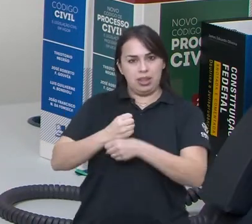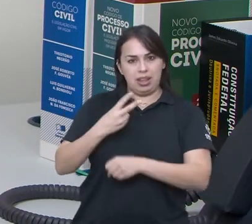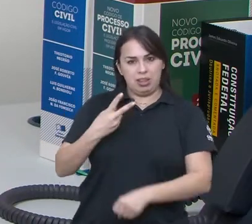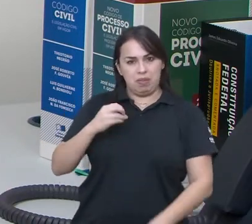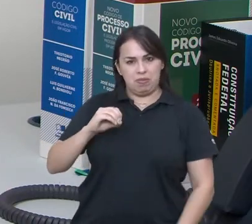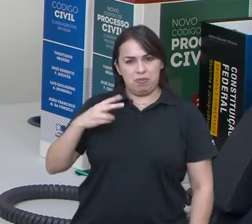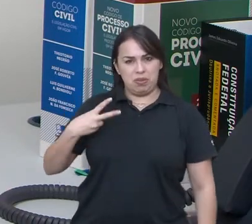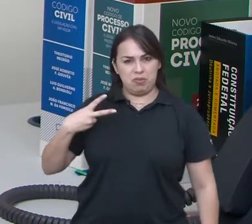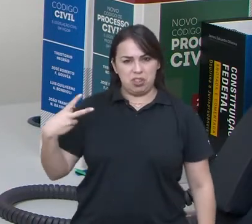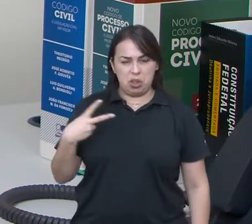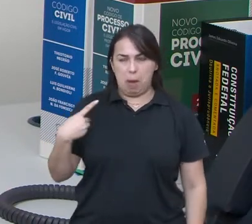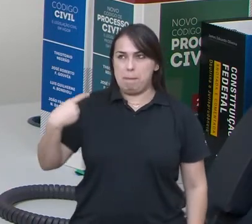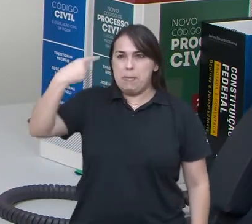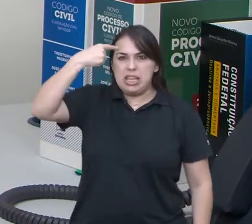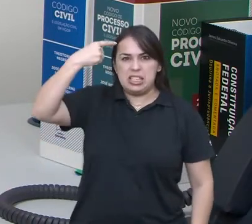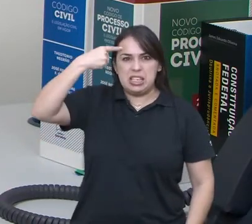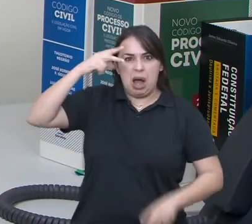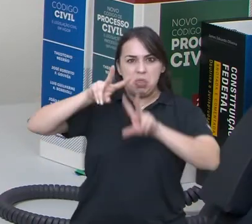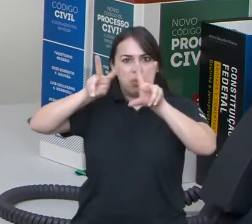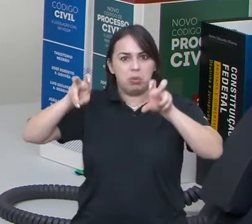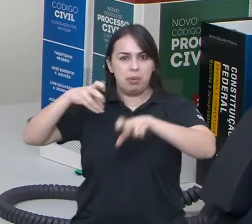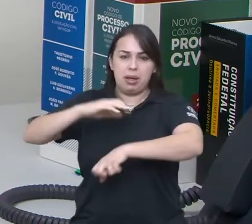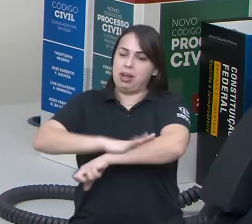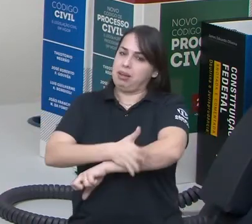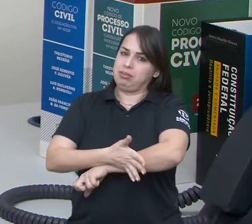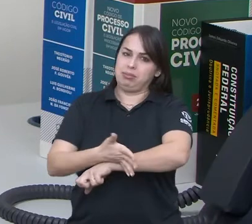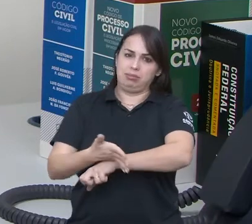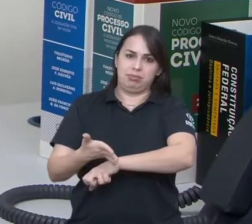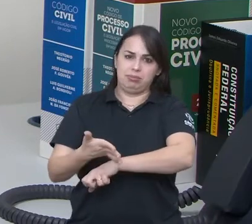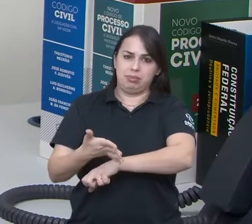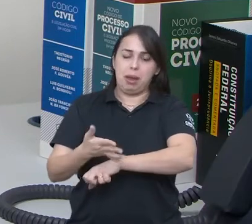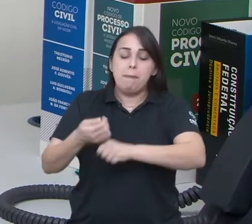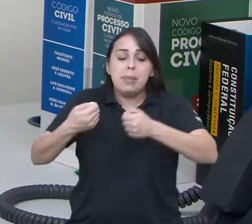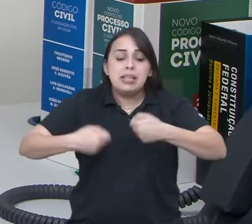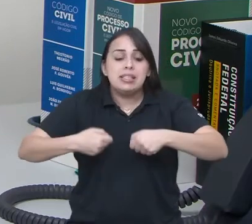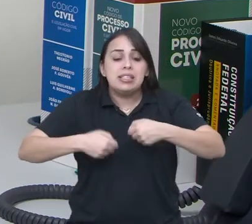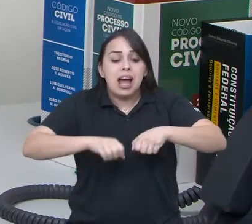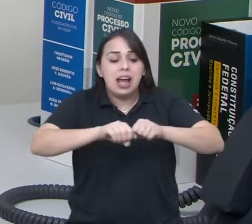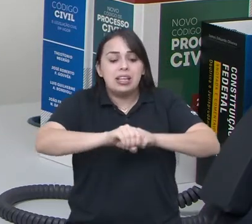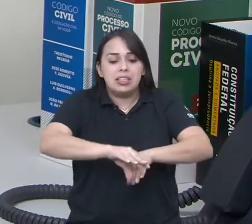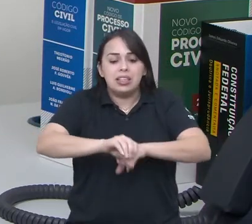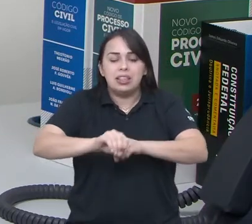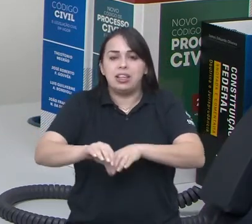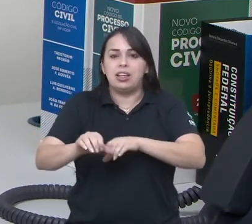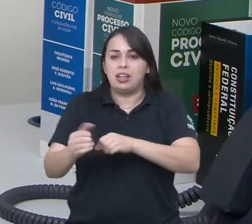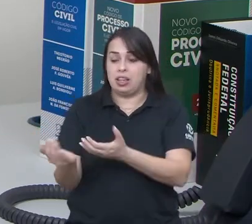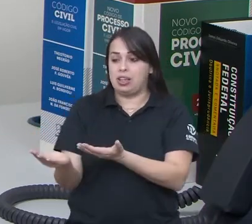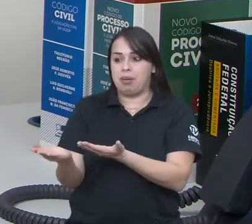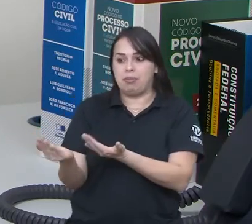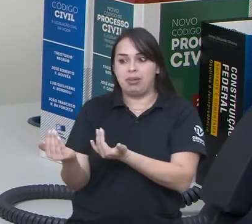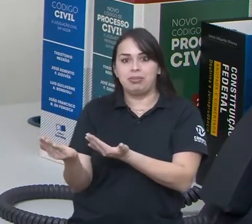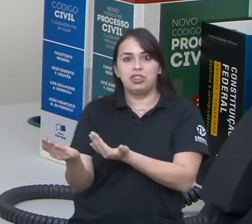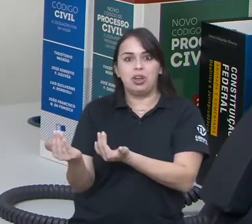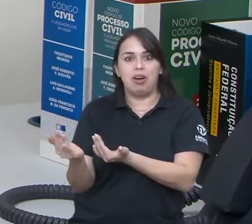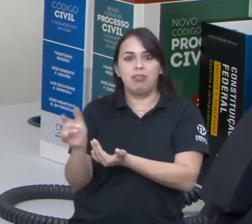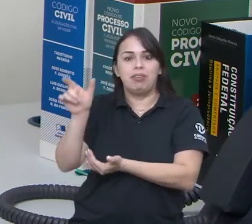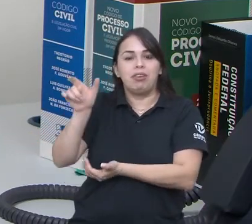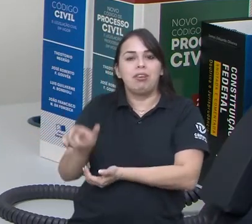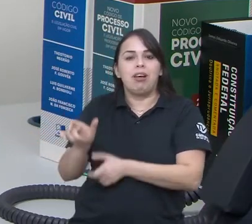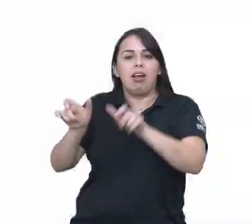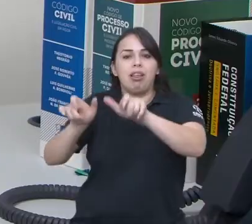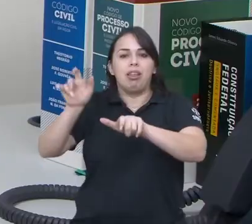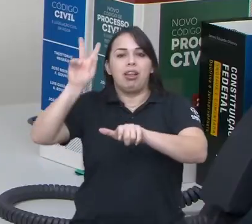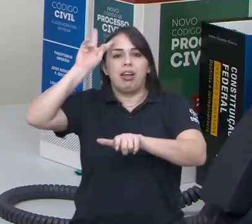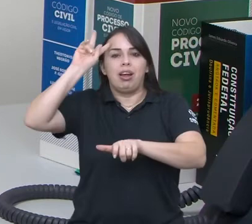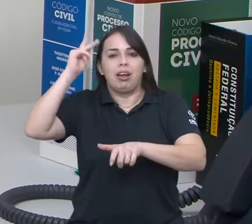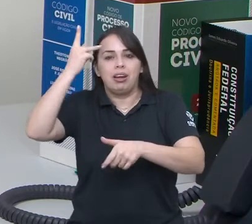2022, a gente tá pensando nisso ainda, é muito complicado. Então tem que vir da educação. Os jovens que estão vindo agora com a outra